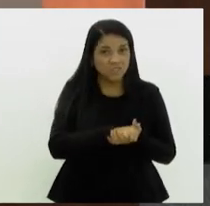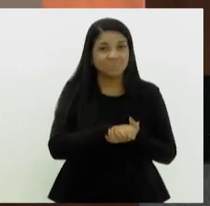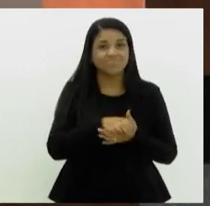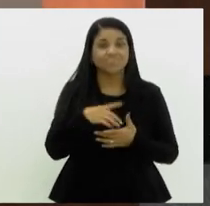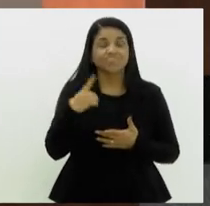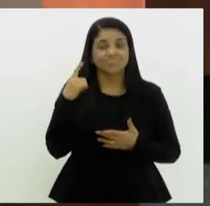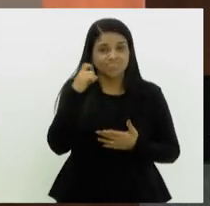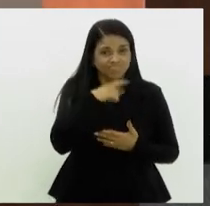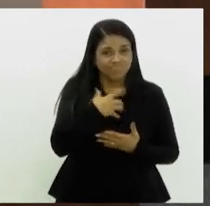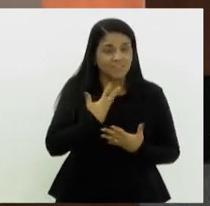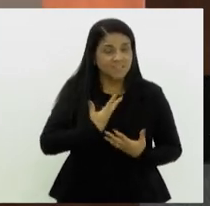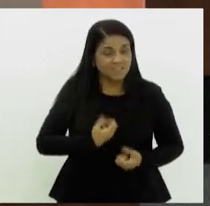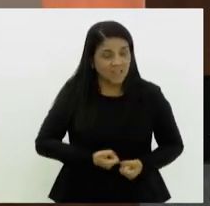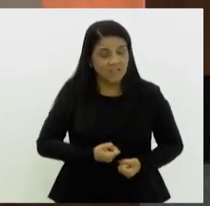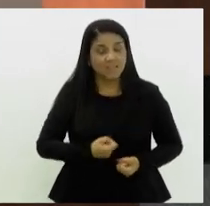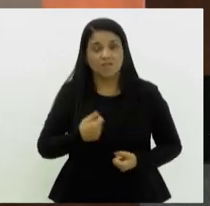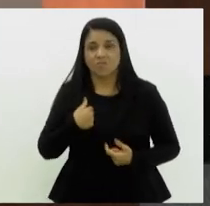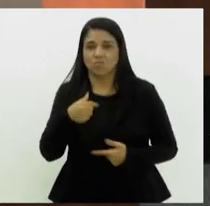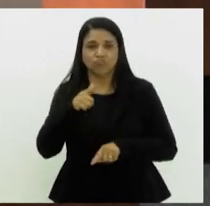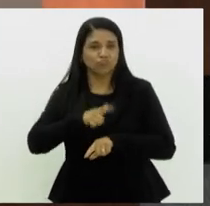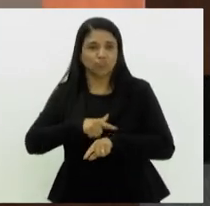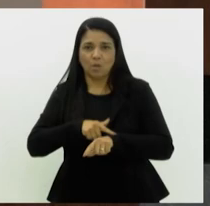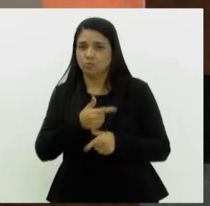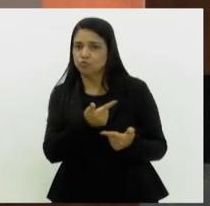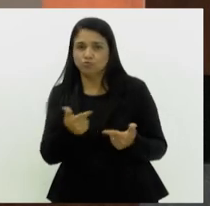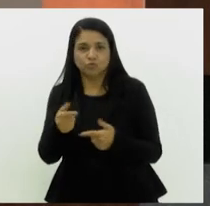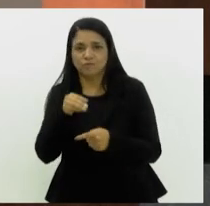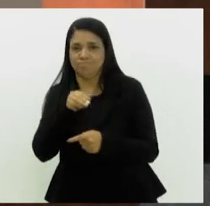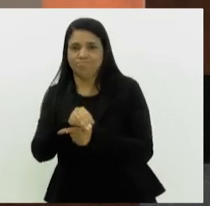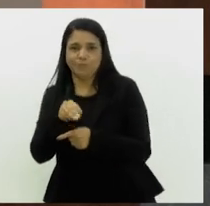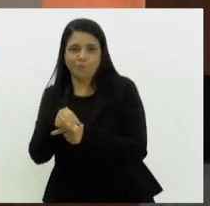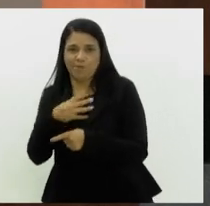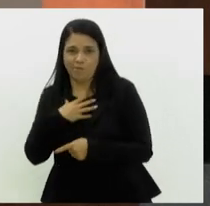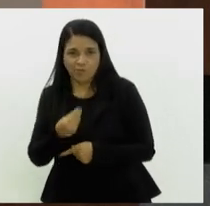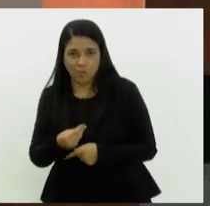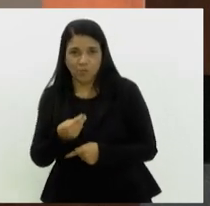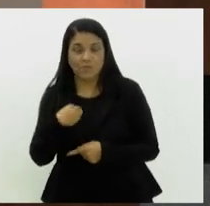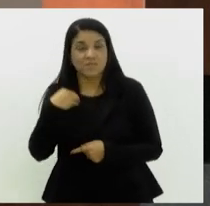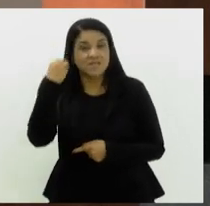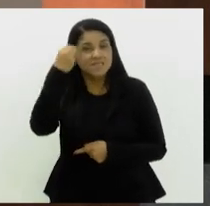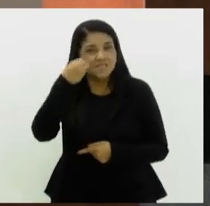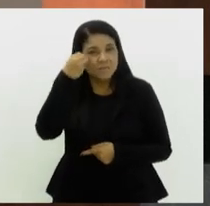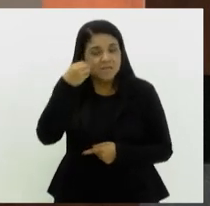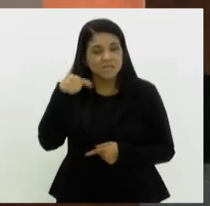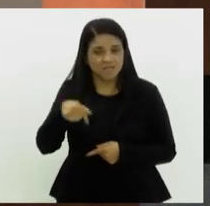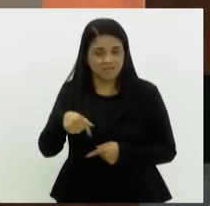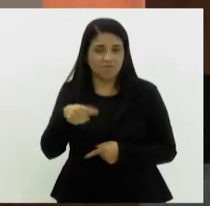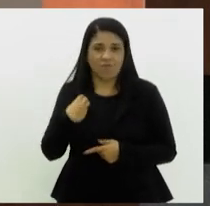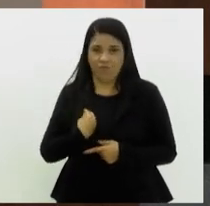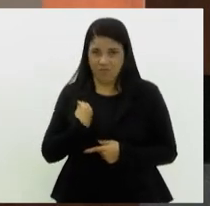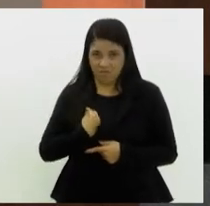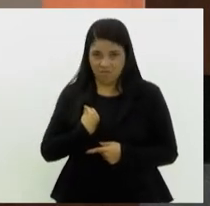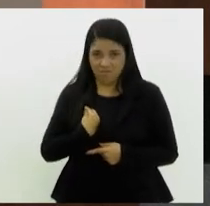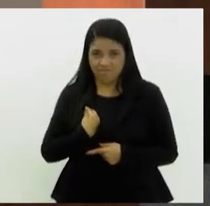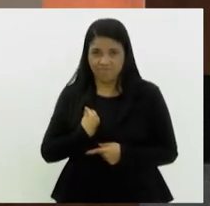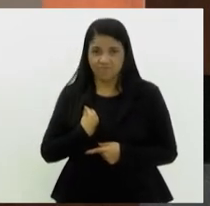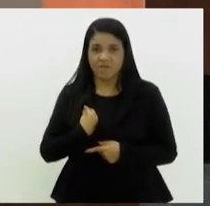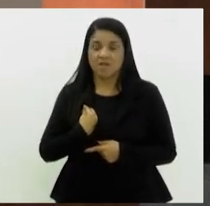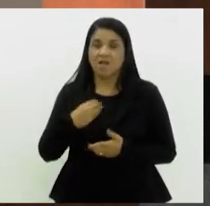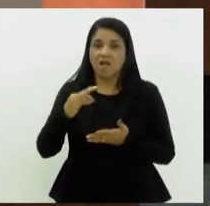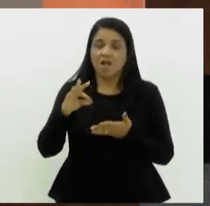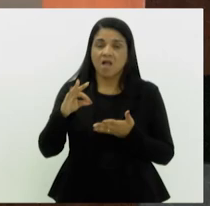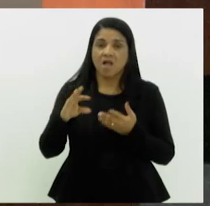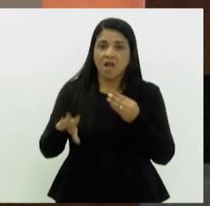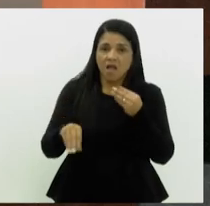para que eu auxiliasse nesse cuidado. Aquela experiência que eu vivi me levou a trazer aqui para essa casa e aprovar a emenda